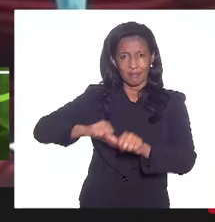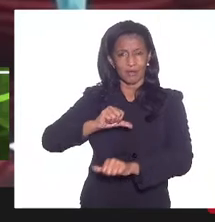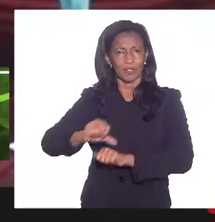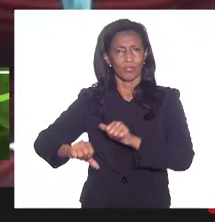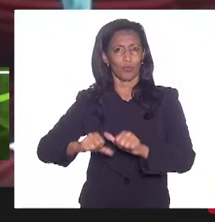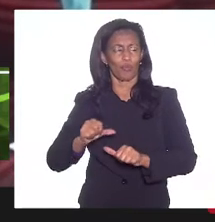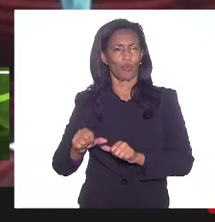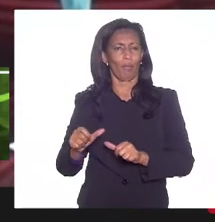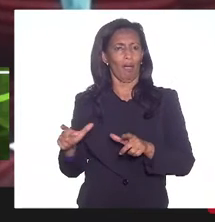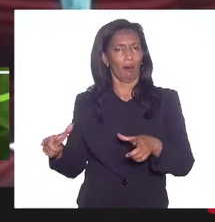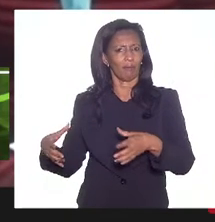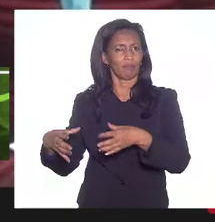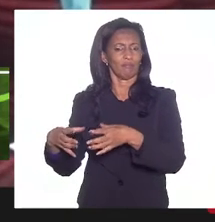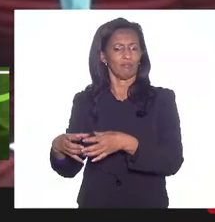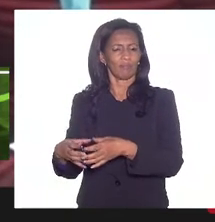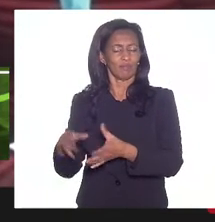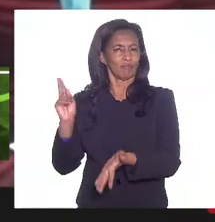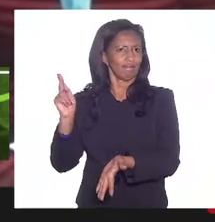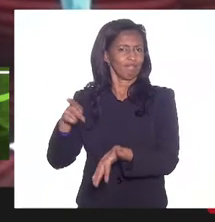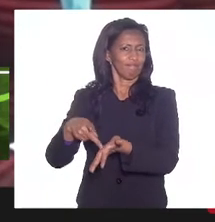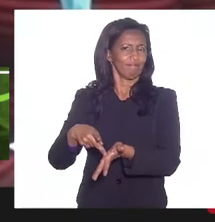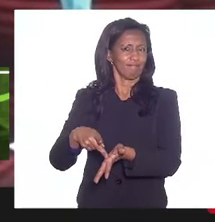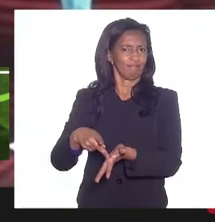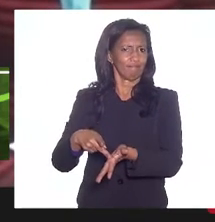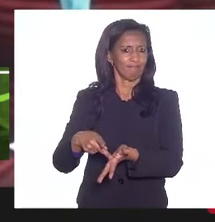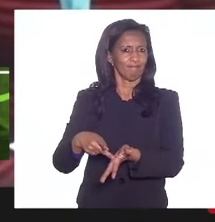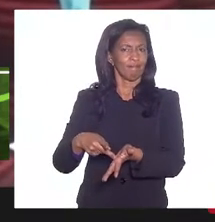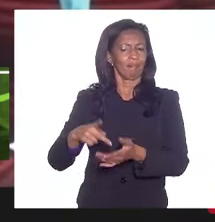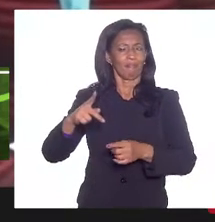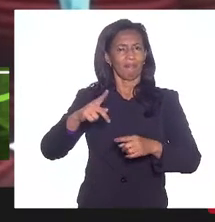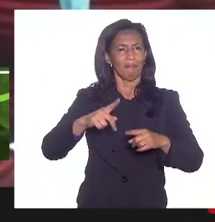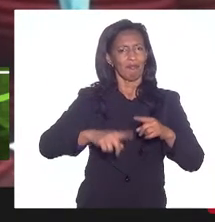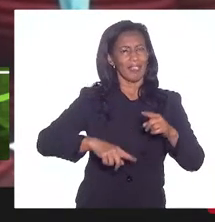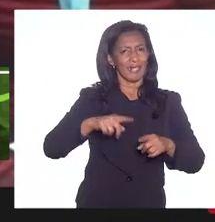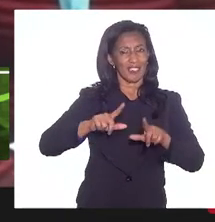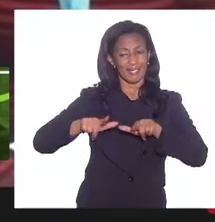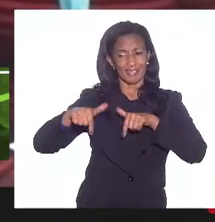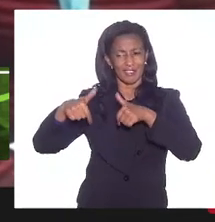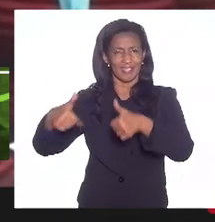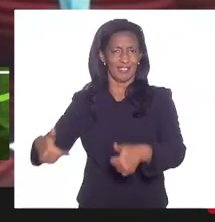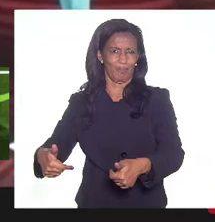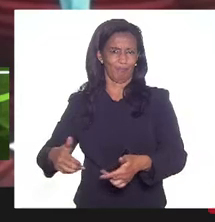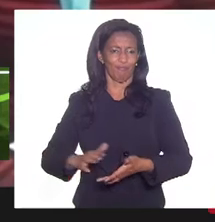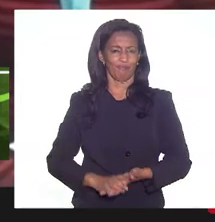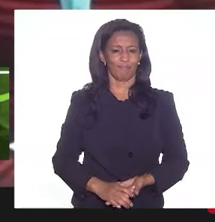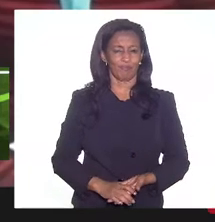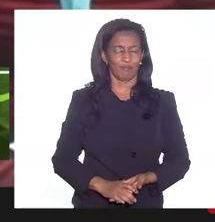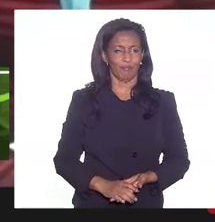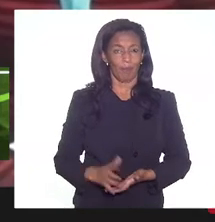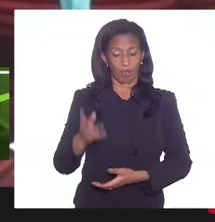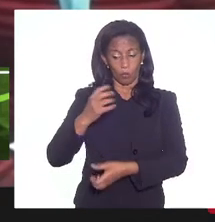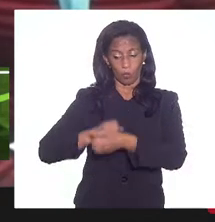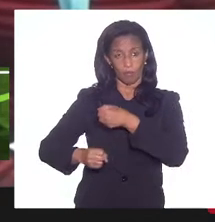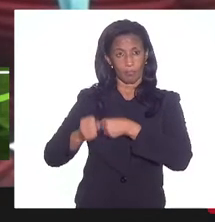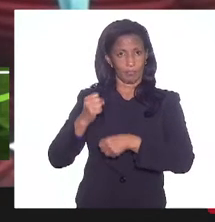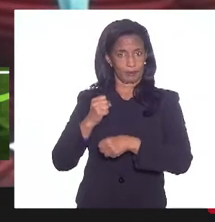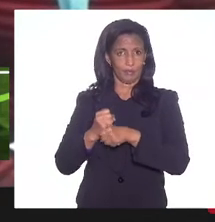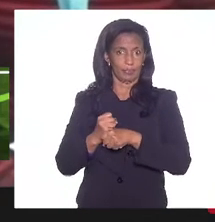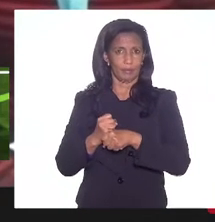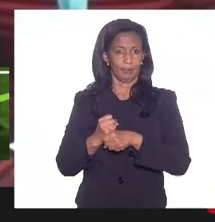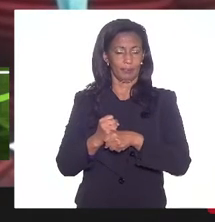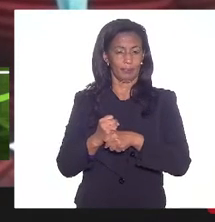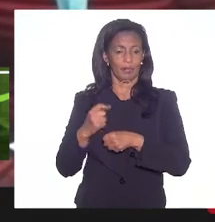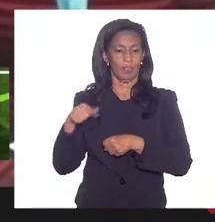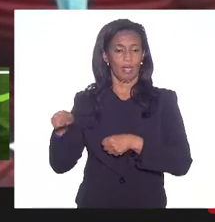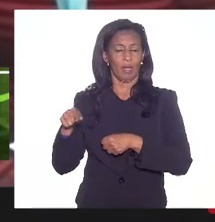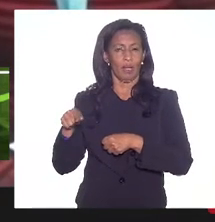de fato materializado nas nossas ações. No ano passado através da